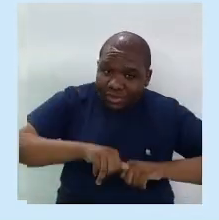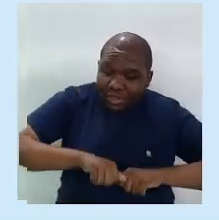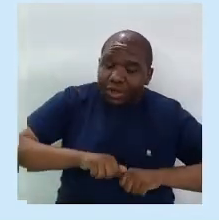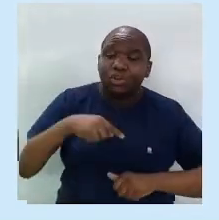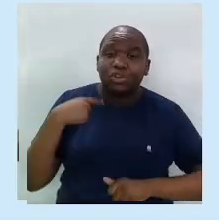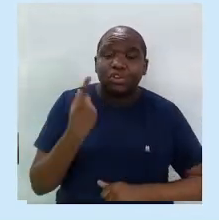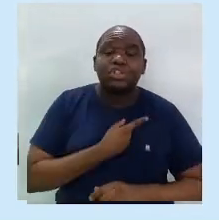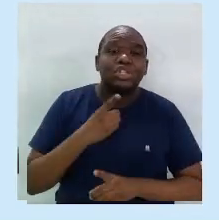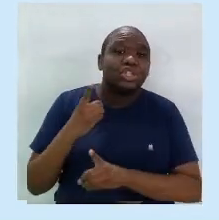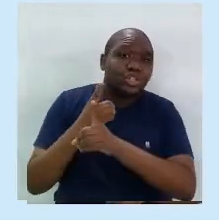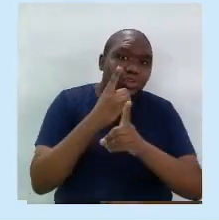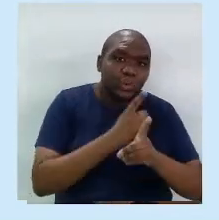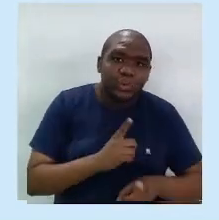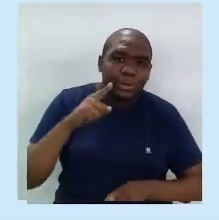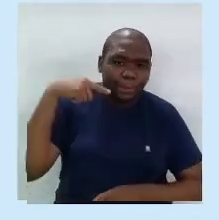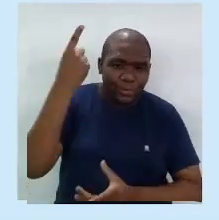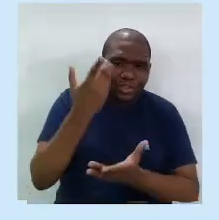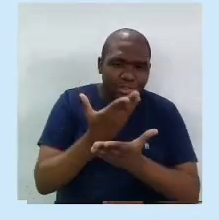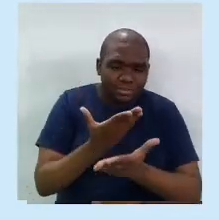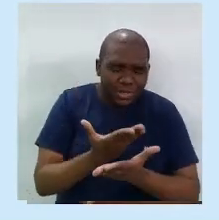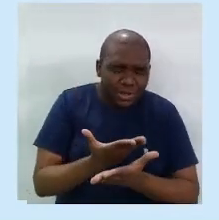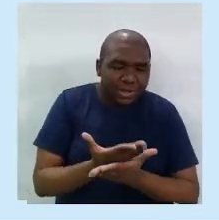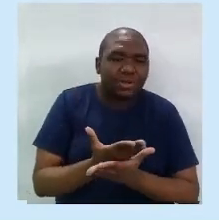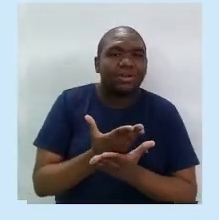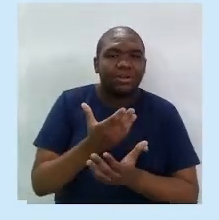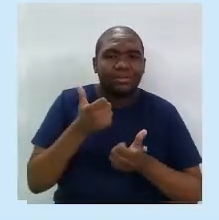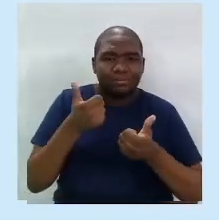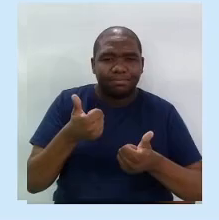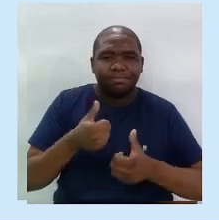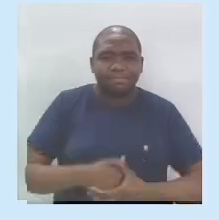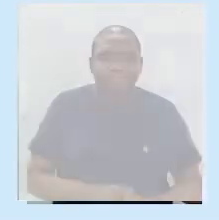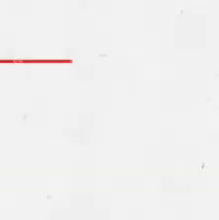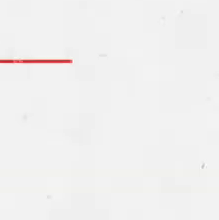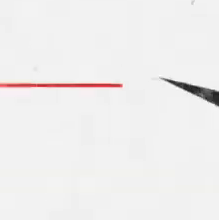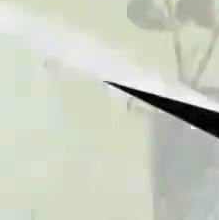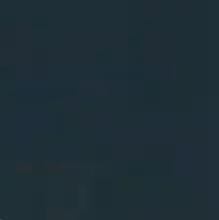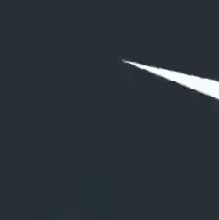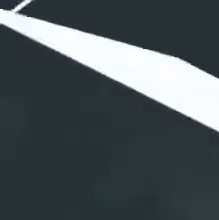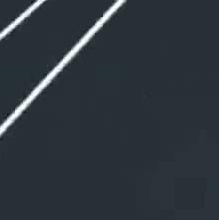eu vou ficando por aqui e a gente se encontra na próxima aula do EducaPE.